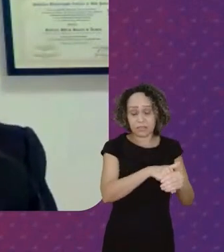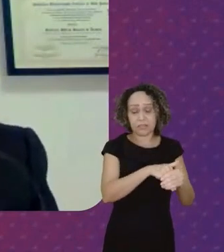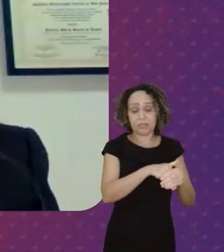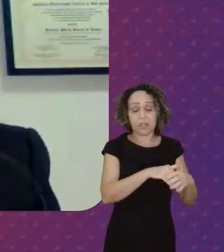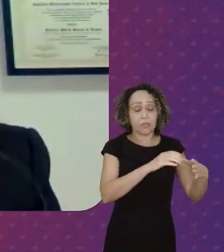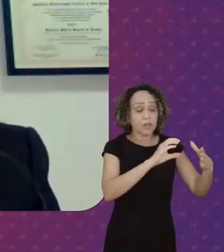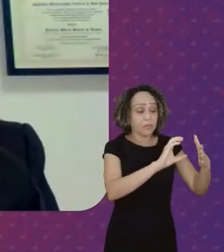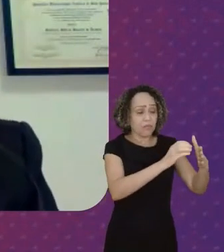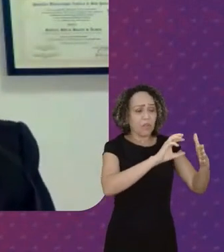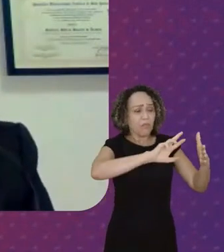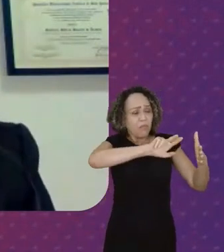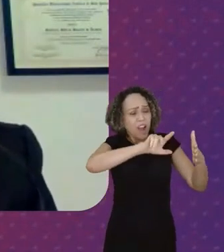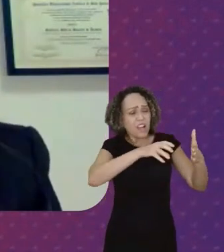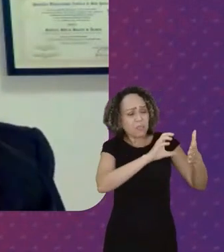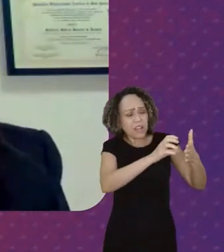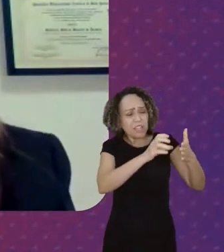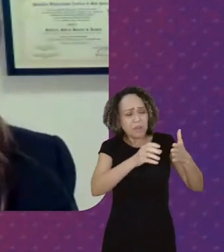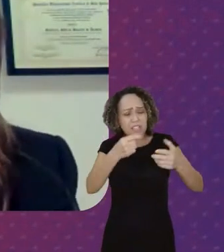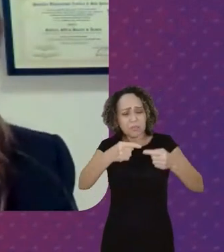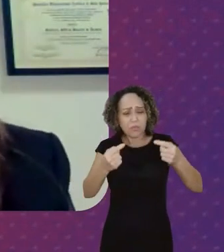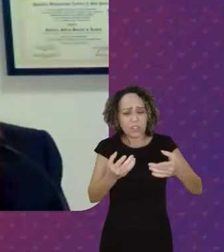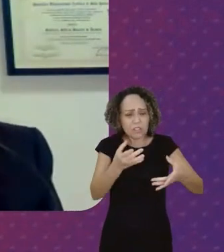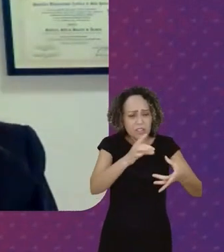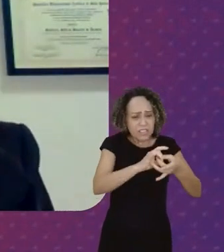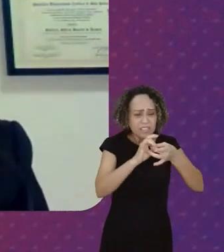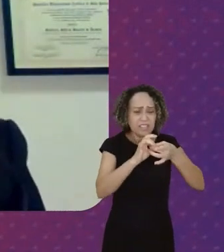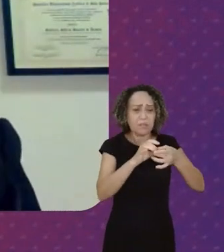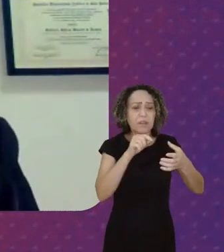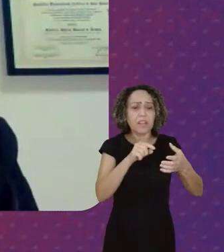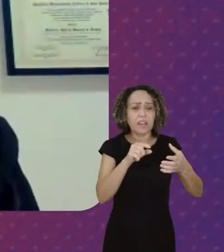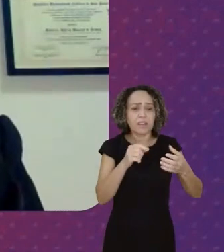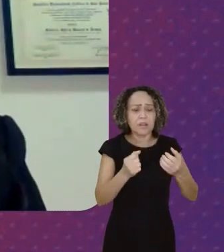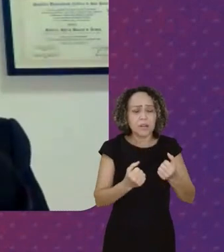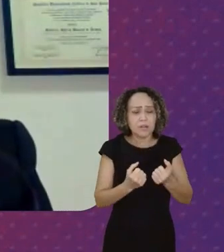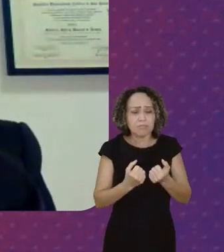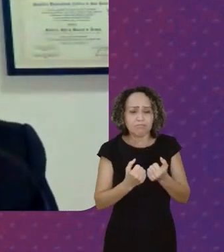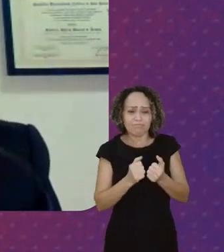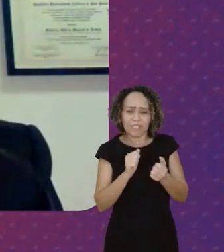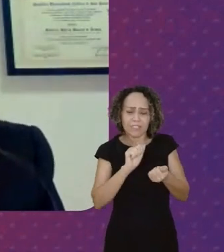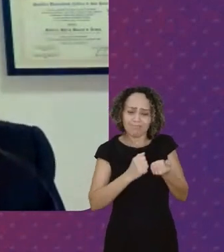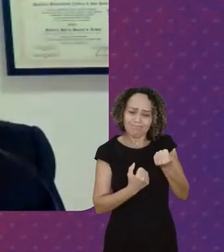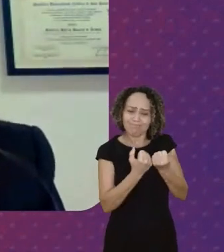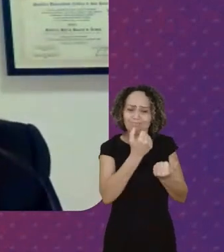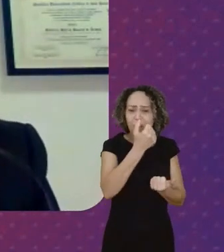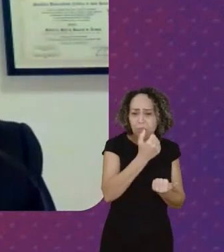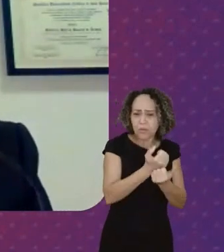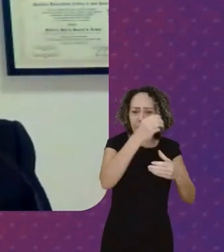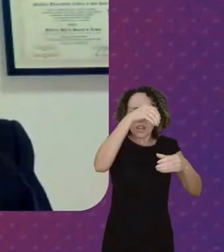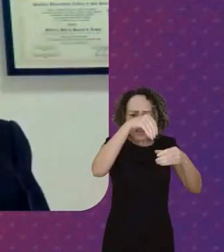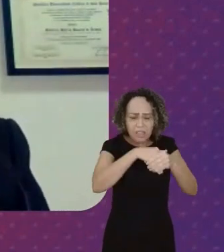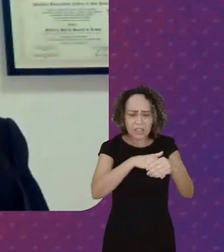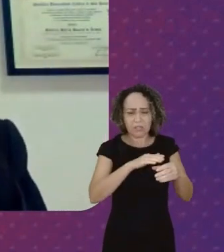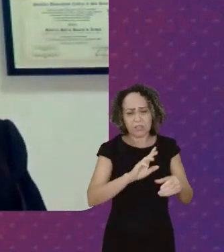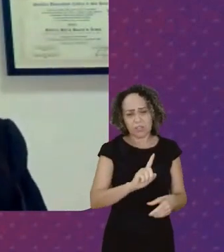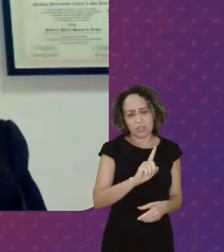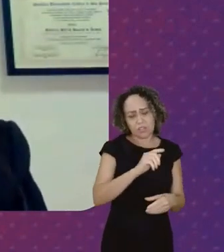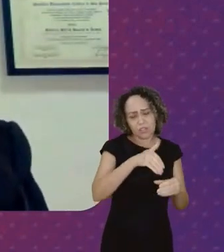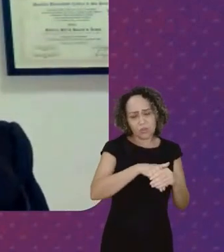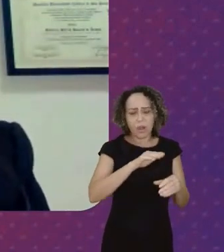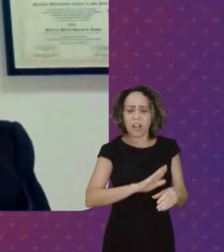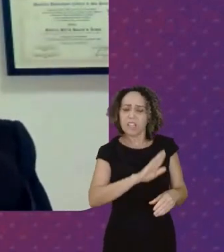partidos políticos para a lógica eleitoral, para impulsionar uma determinada candidatura ou